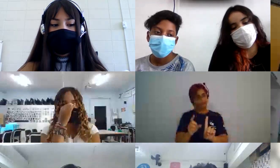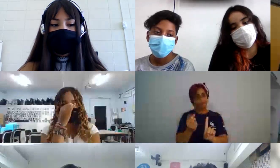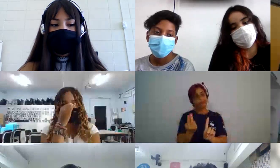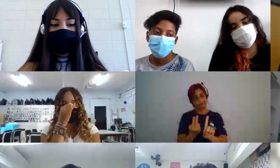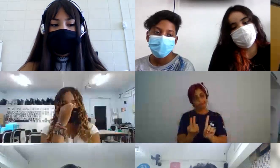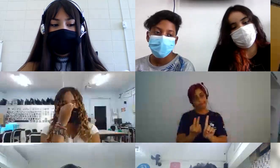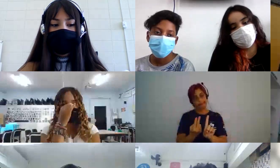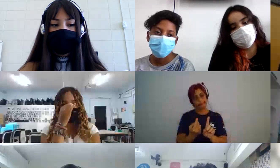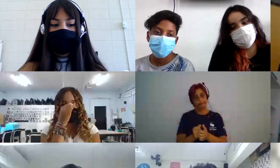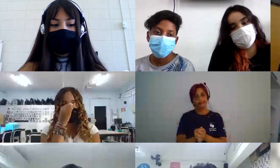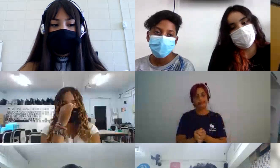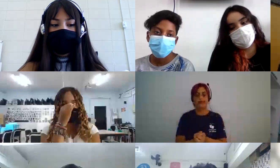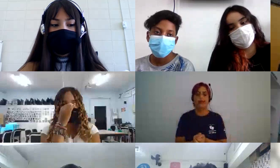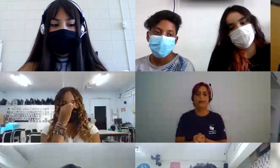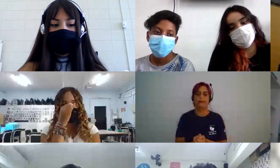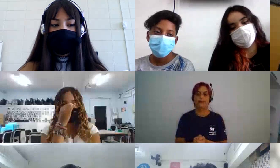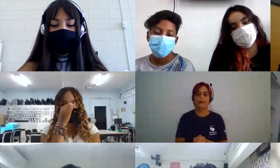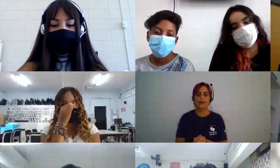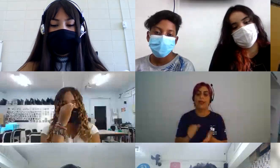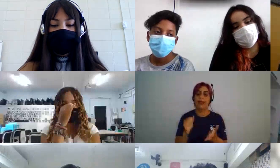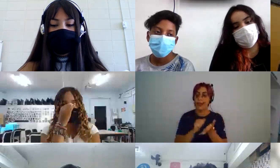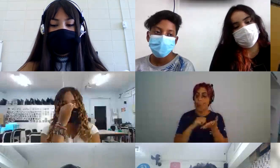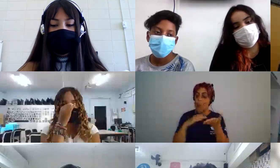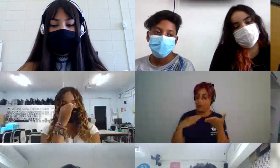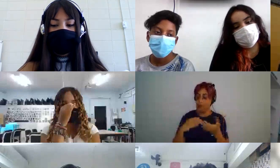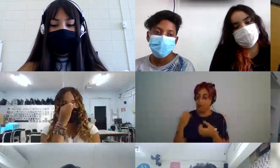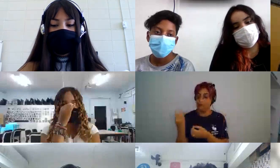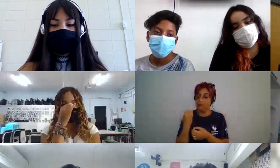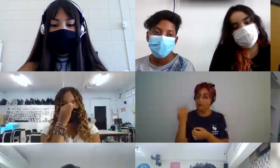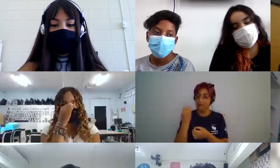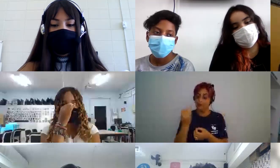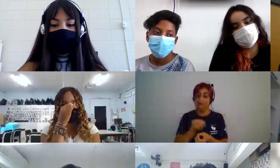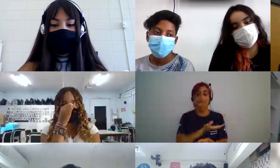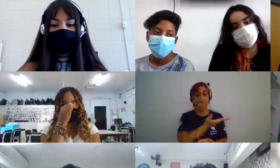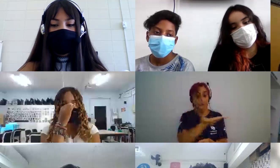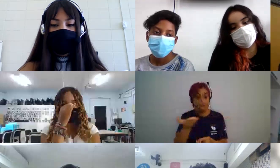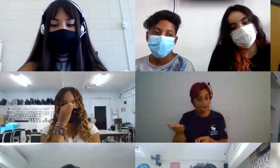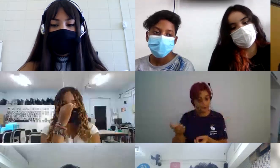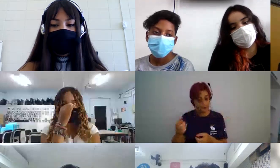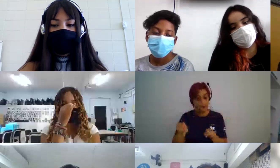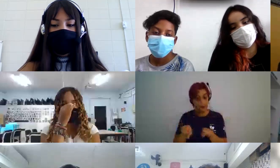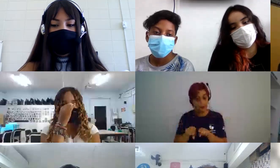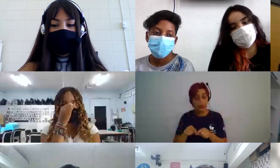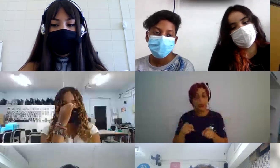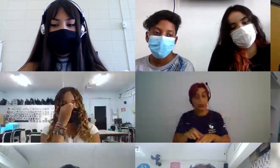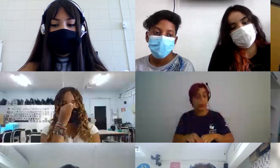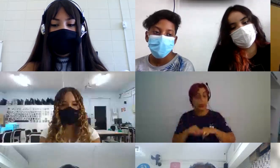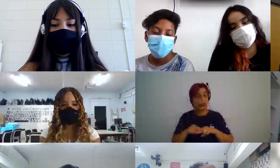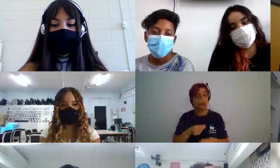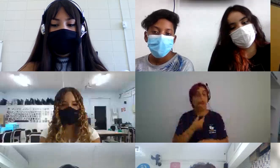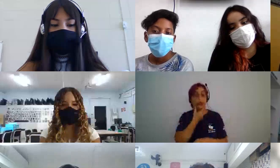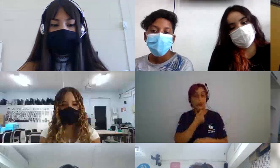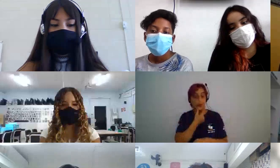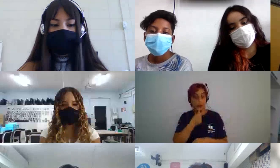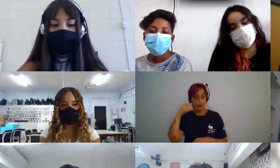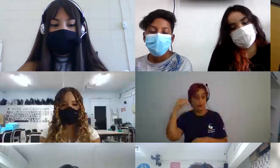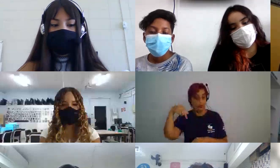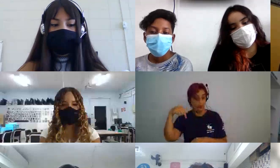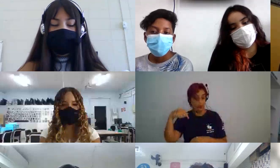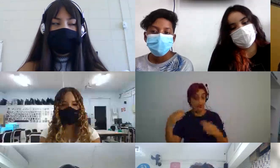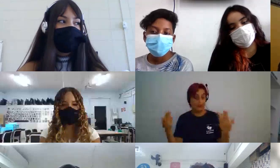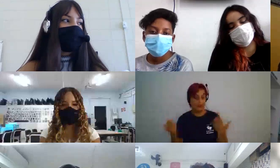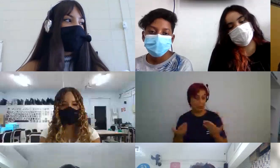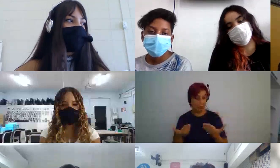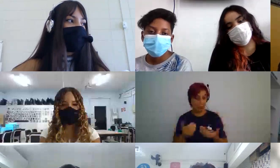bem-vindos, meninos, essa é uma atividade excepcionalmente importante também para vocês, e por isso que os meninos estão aqui, já para deixar explicado para